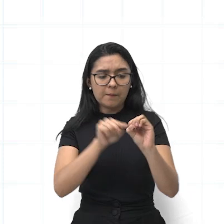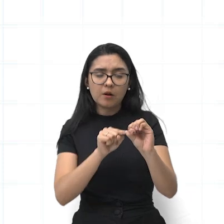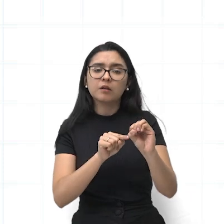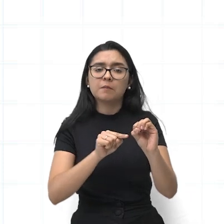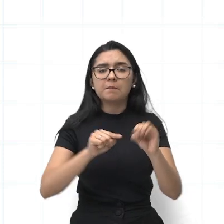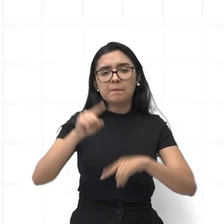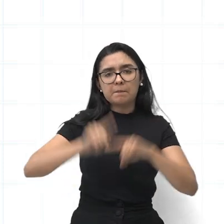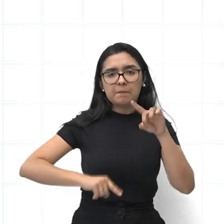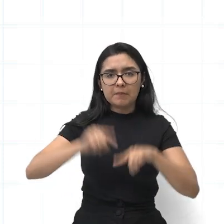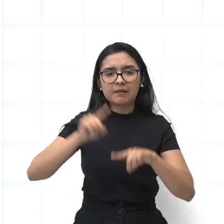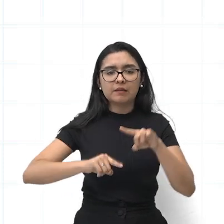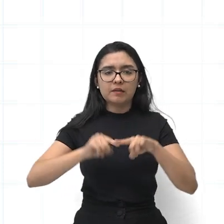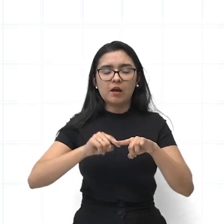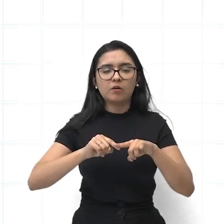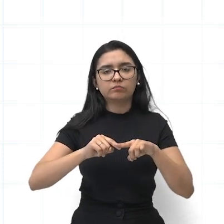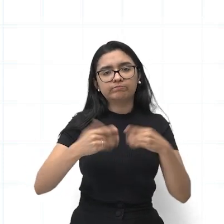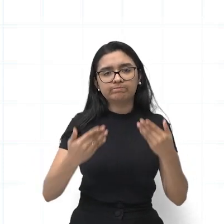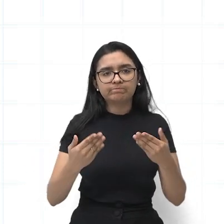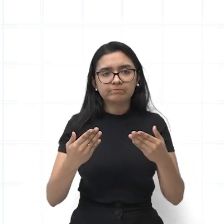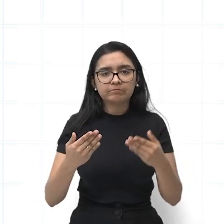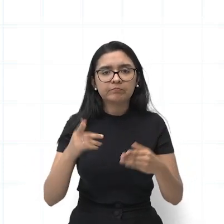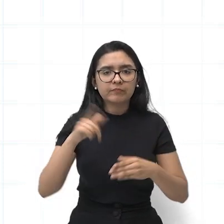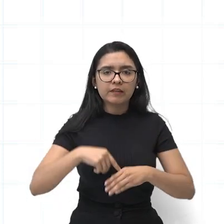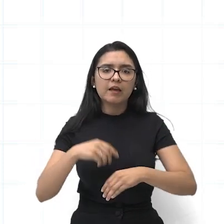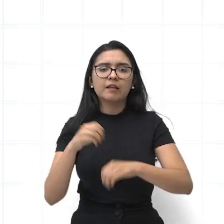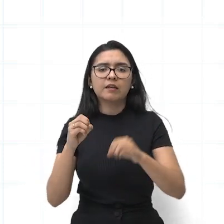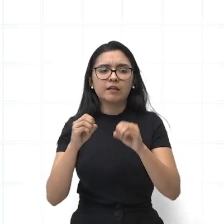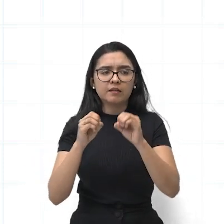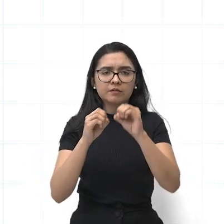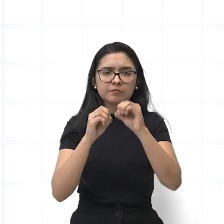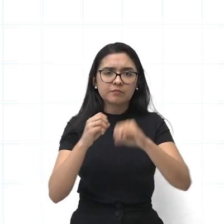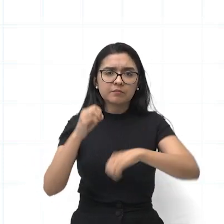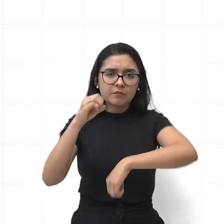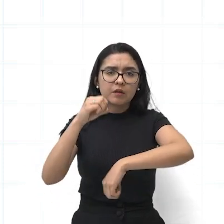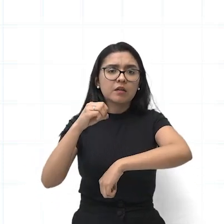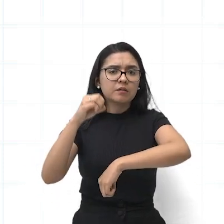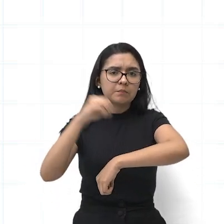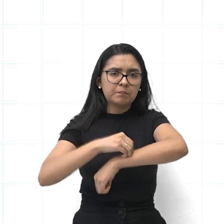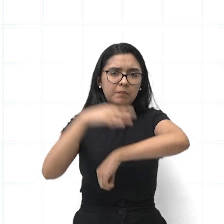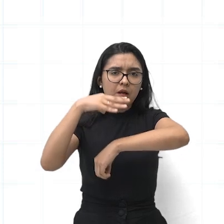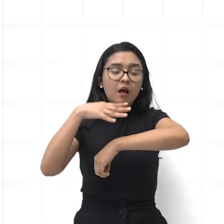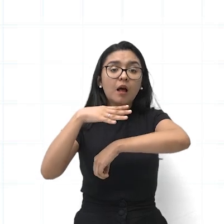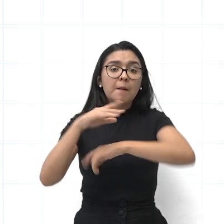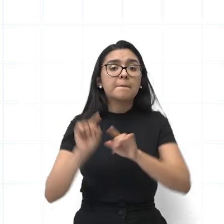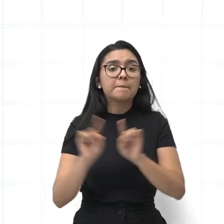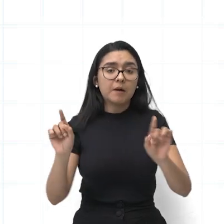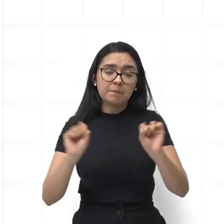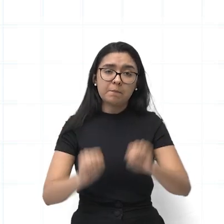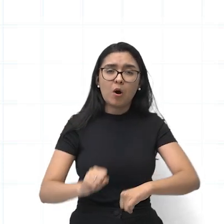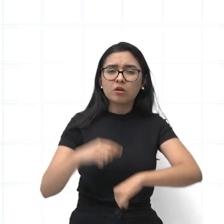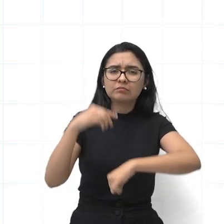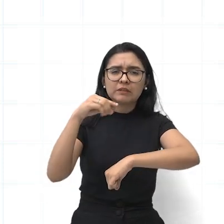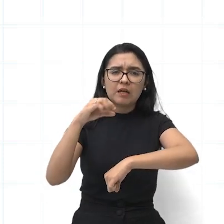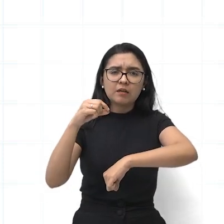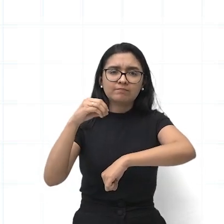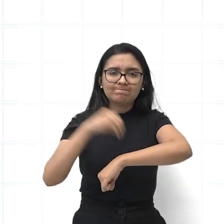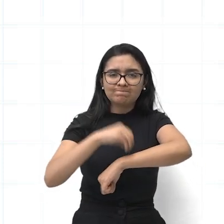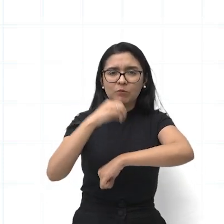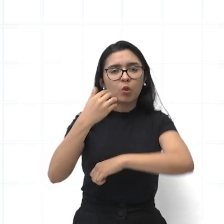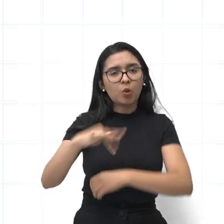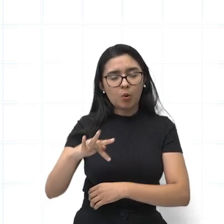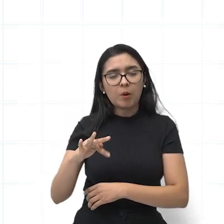feitas desse material que se dissipa, se destrói com o contato, né? Ela pode machucar, pode